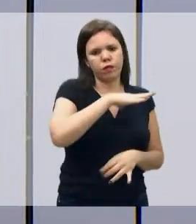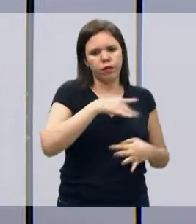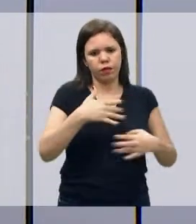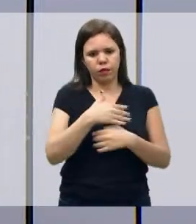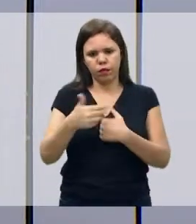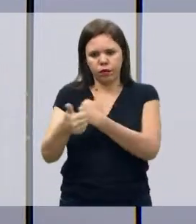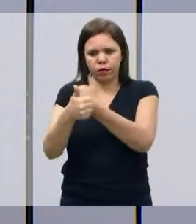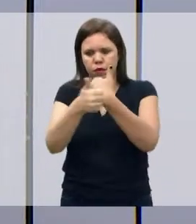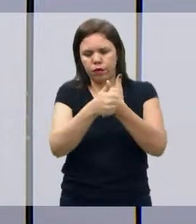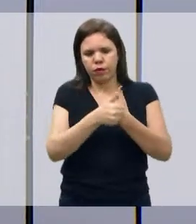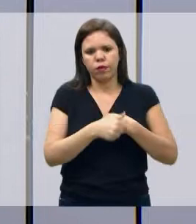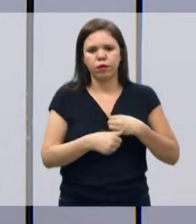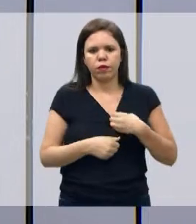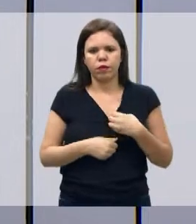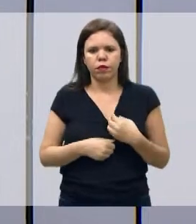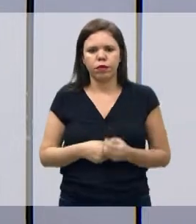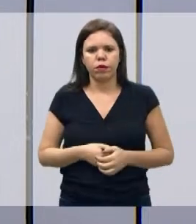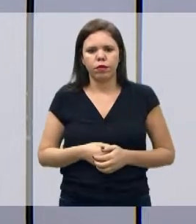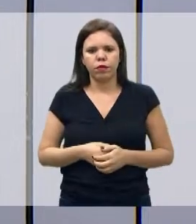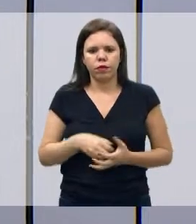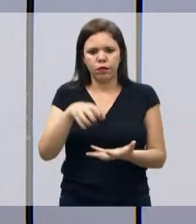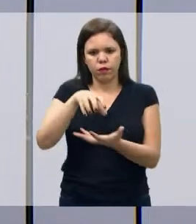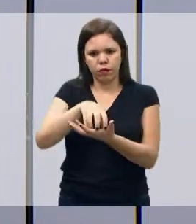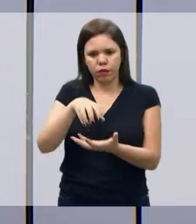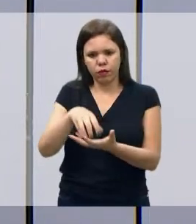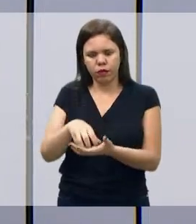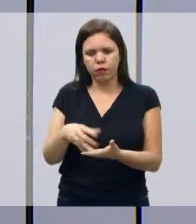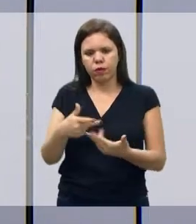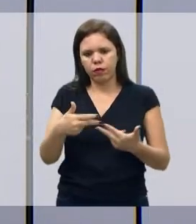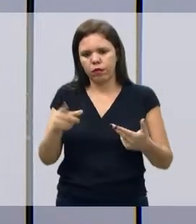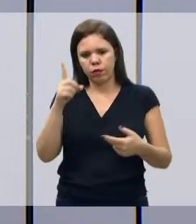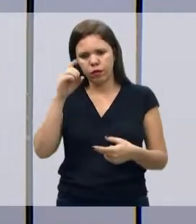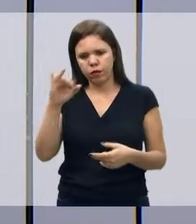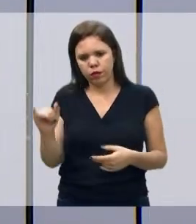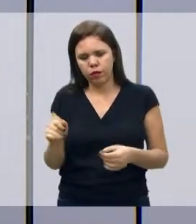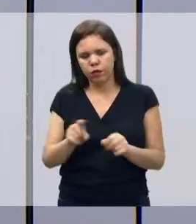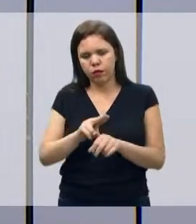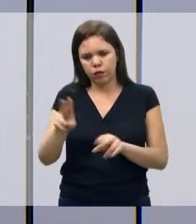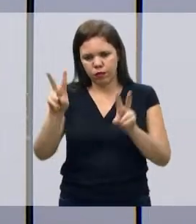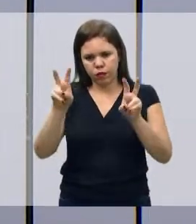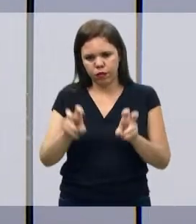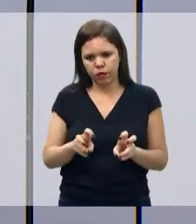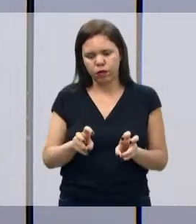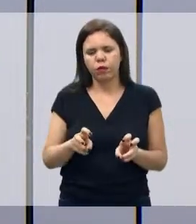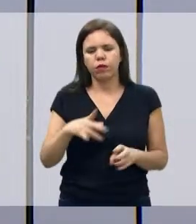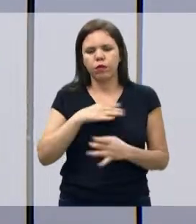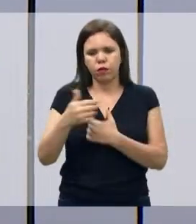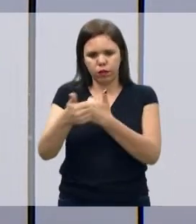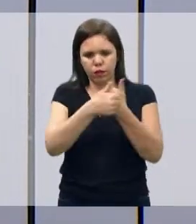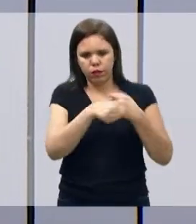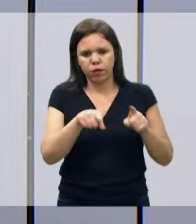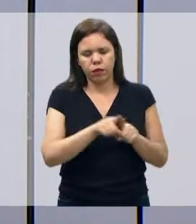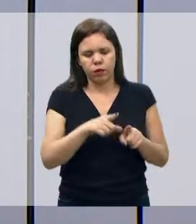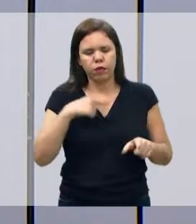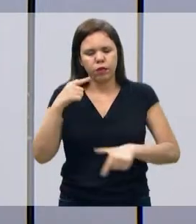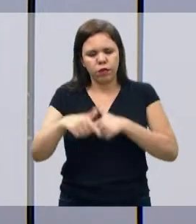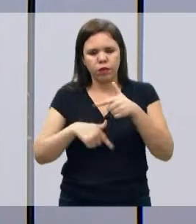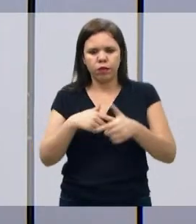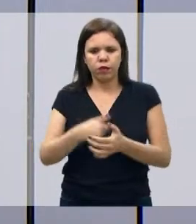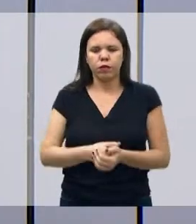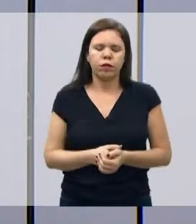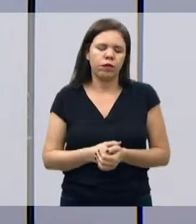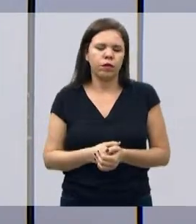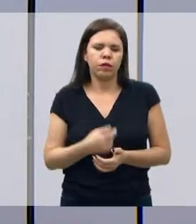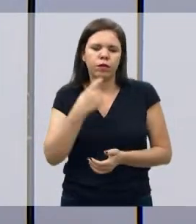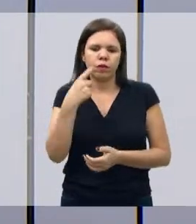de Dignidade, Centros Dias em outras cidades aqui vizinhas, e também a gente está trabalhando